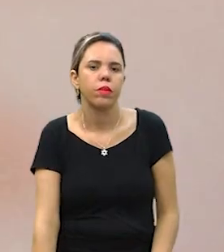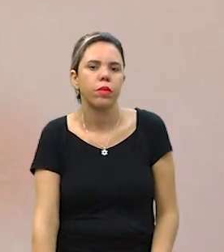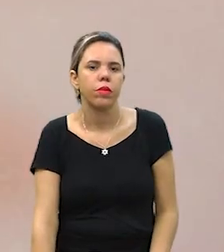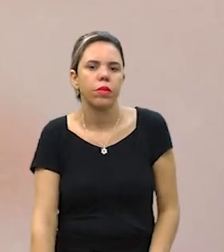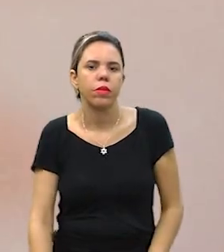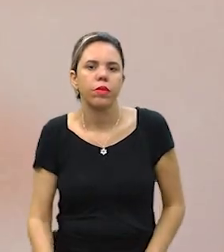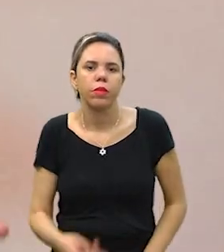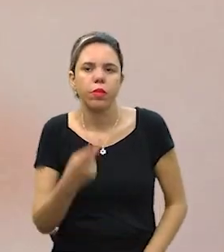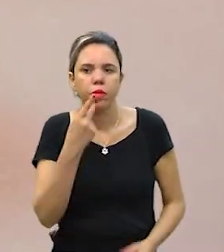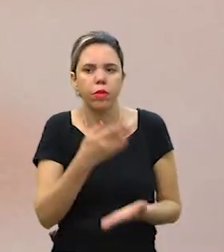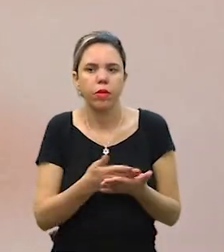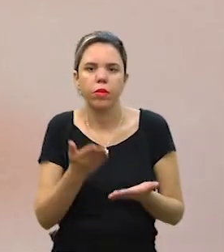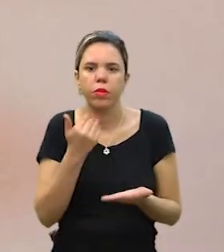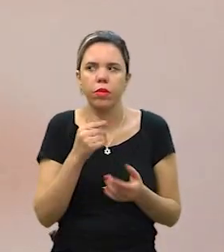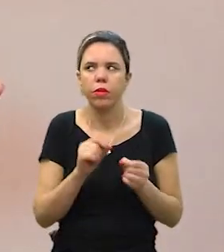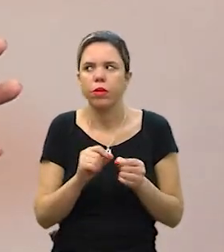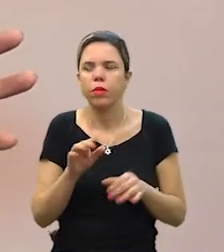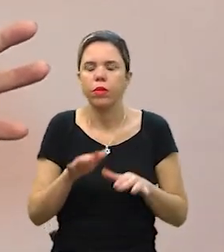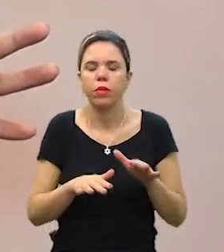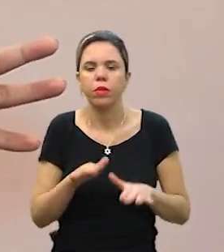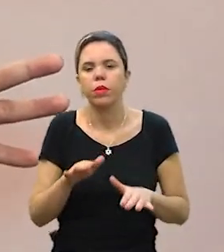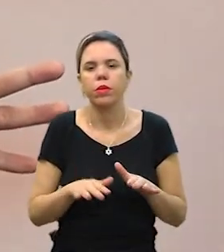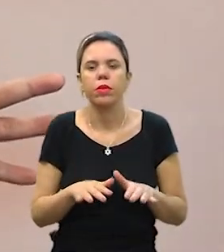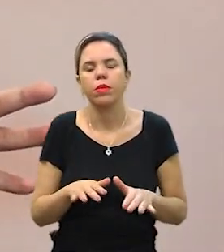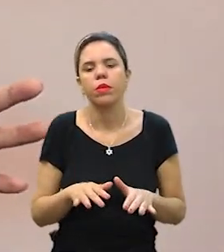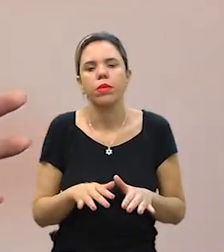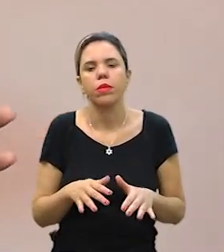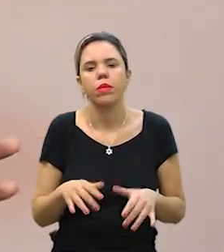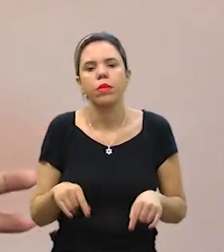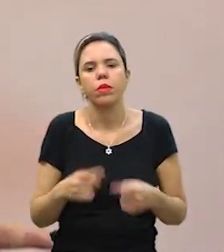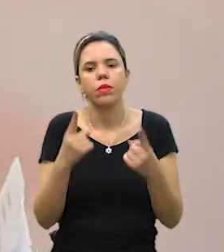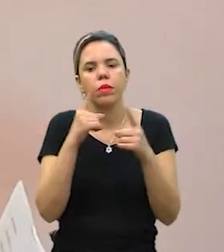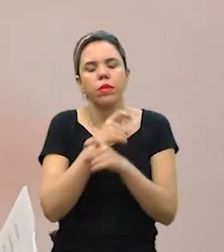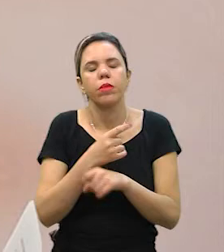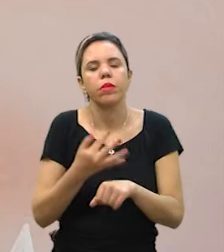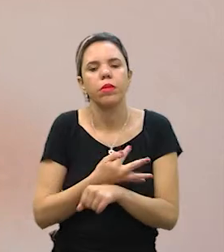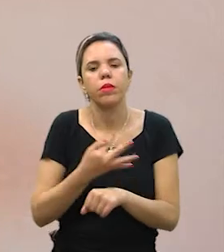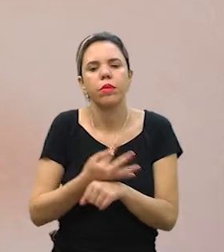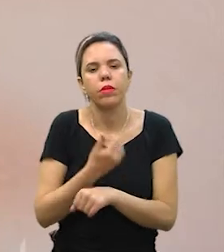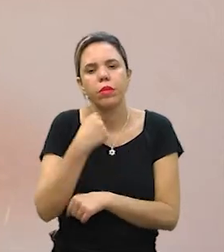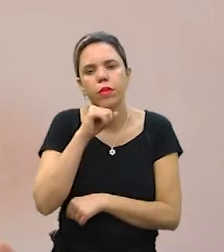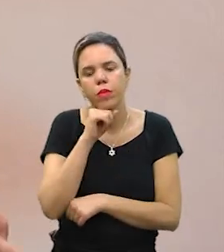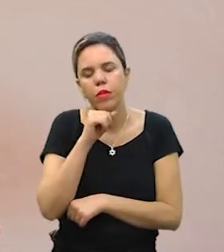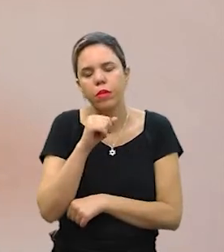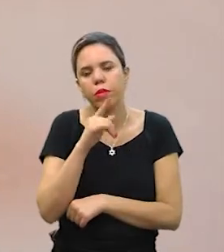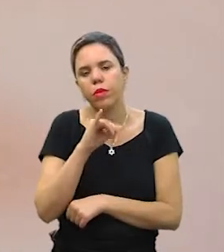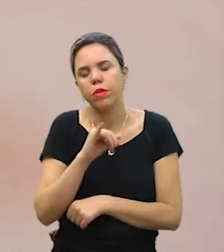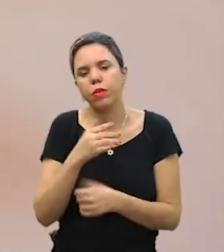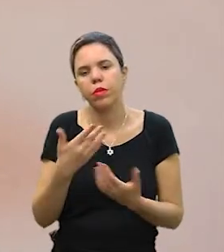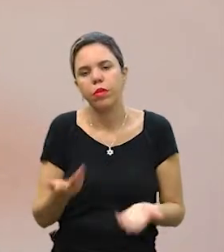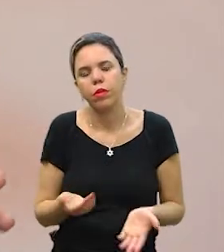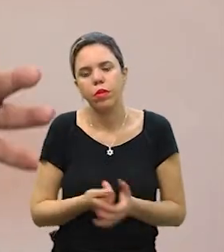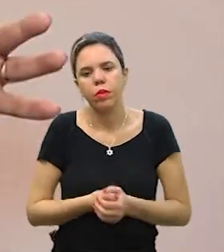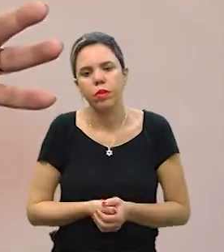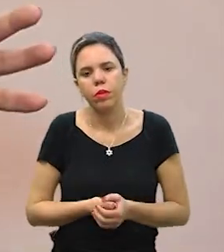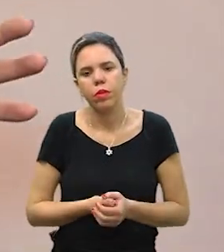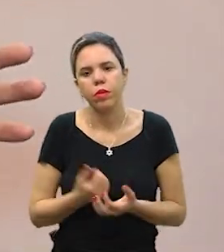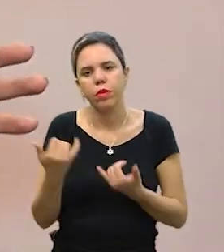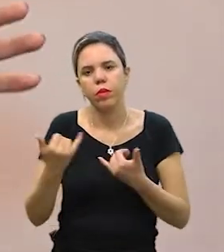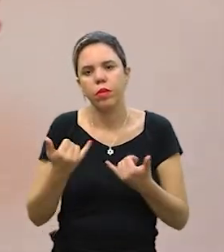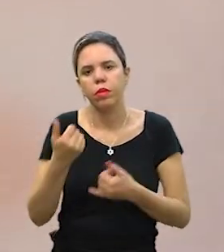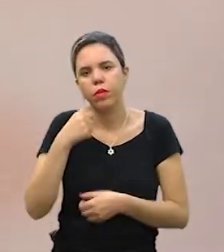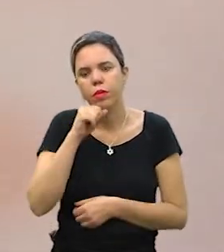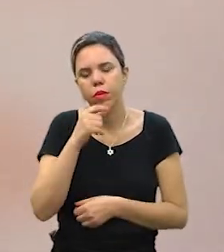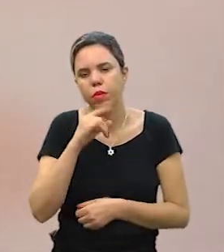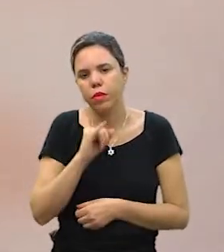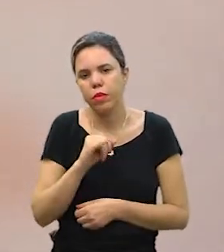E Tiziana, a gente está falando aí de introdução alimentar que muitas vezes acaba sendo um desafio para a mãe e para o pai. Me